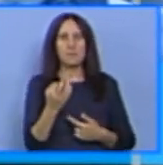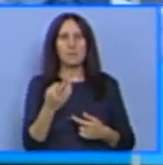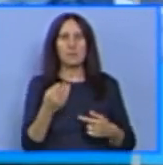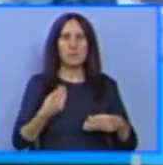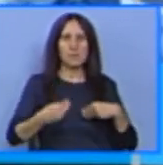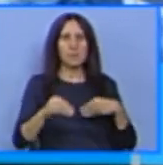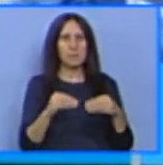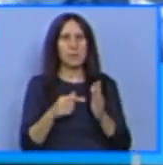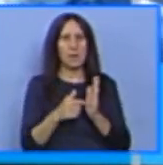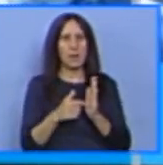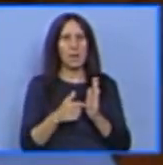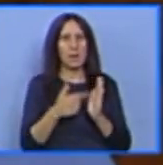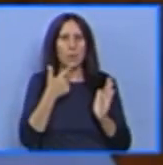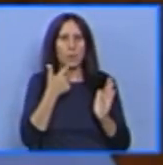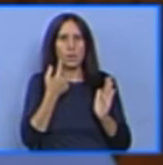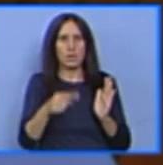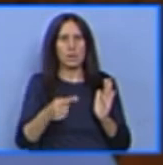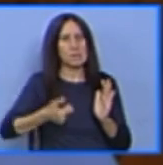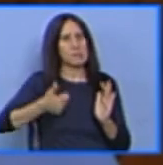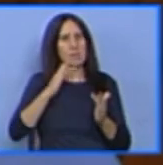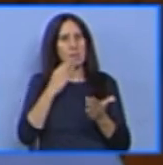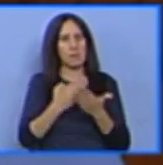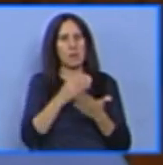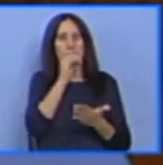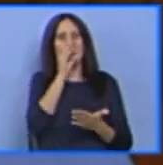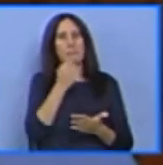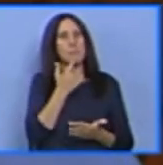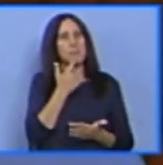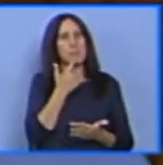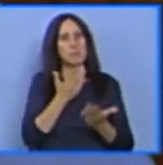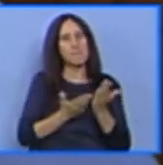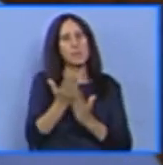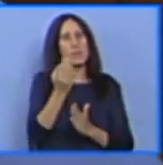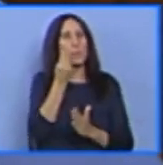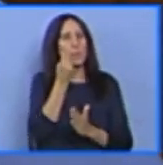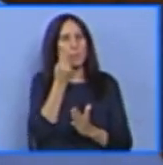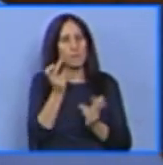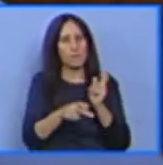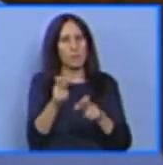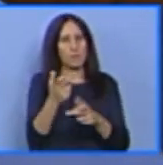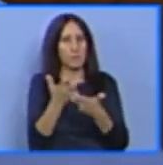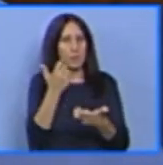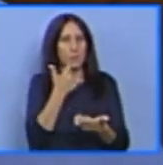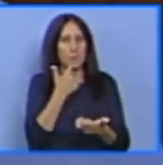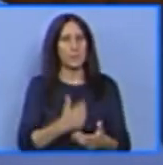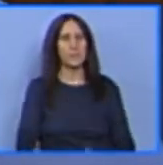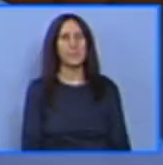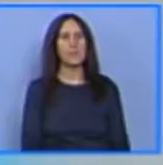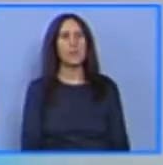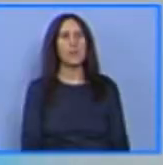flexibilidade também está realmente muito presente e é uma chave para perceber porque é que o fenómeno se mantém com tanta relevância.